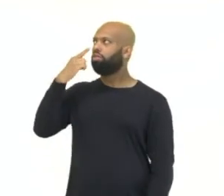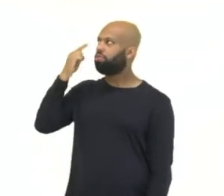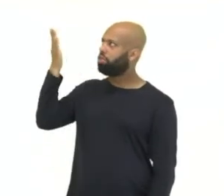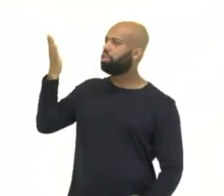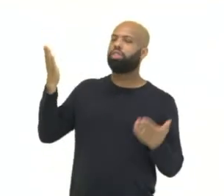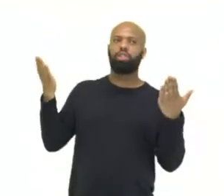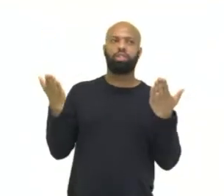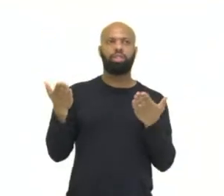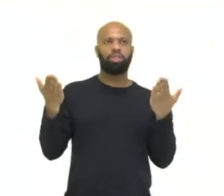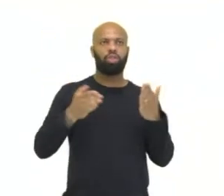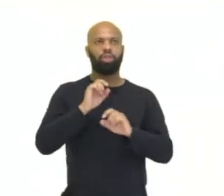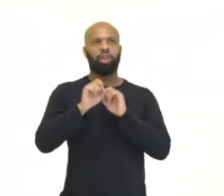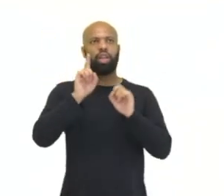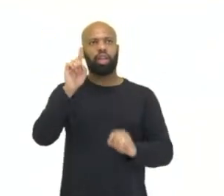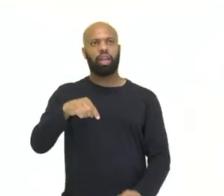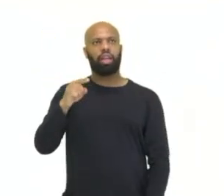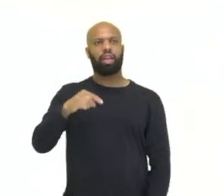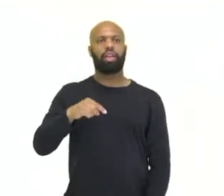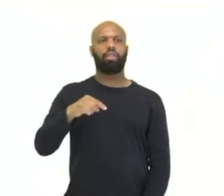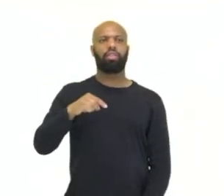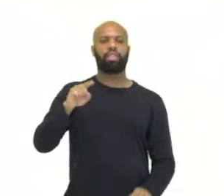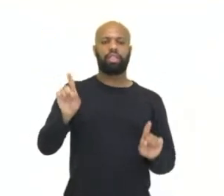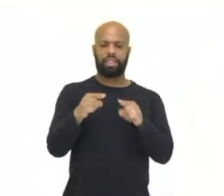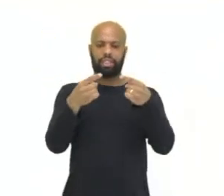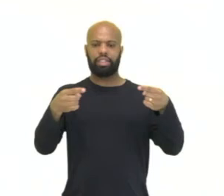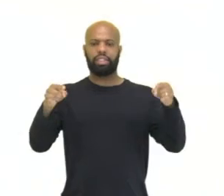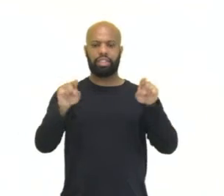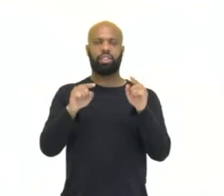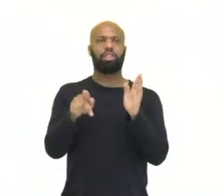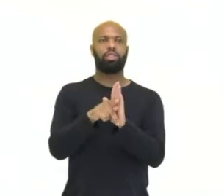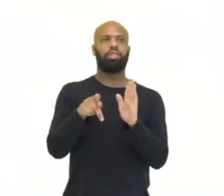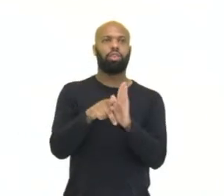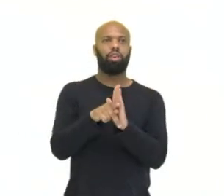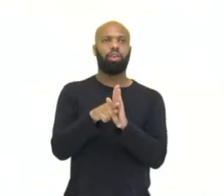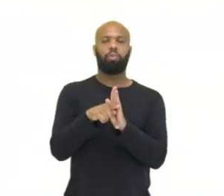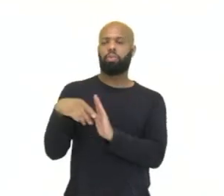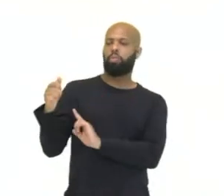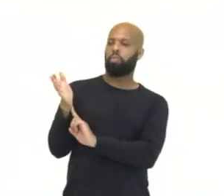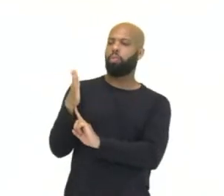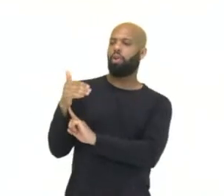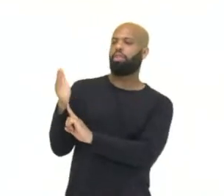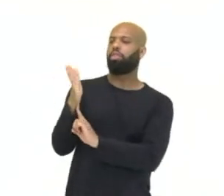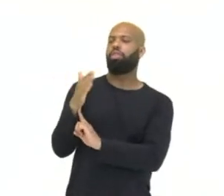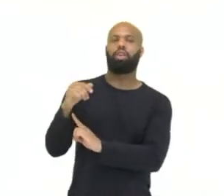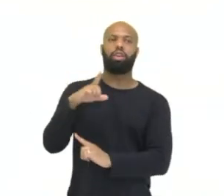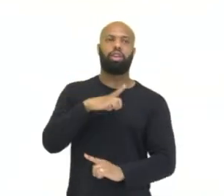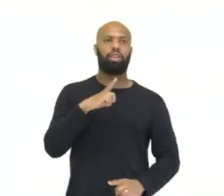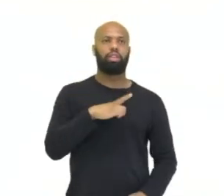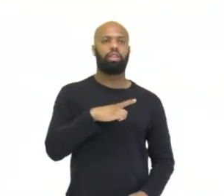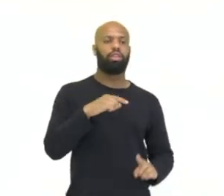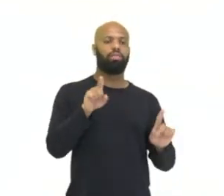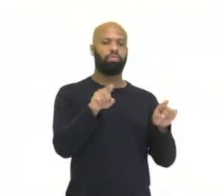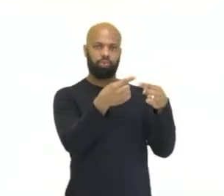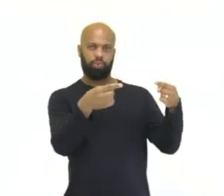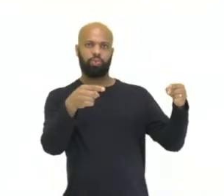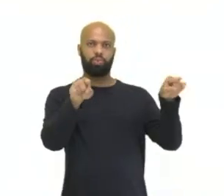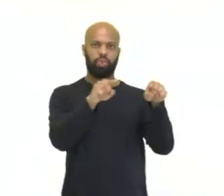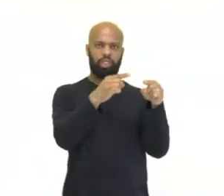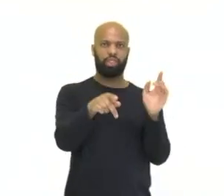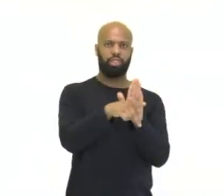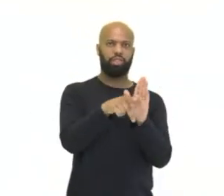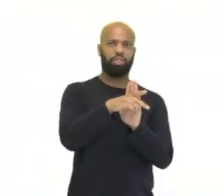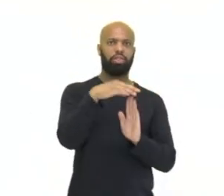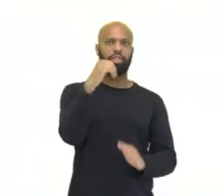vocês o hino à bandeira. Nós temos o hino nacional, o hino à independência, e eu apresento para vocês o hino